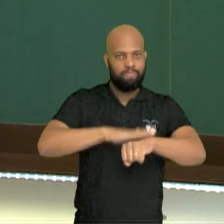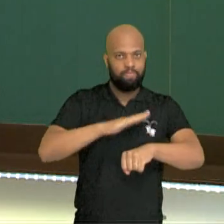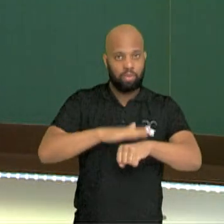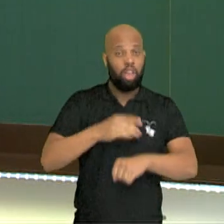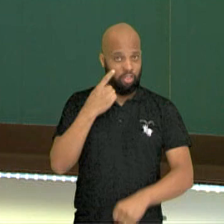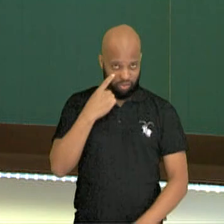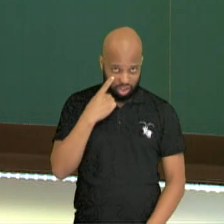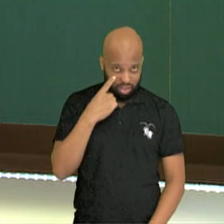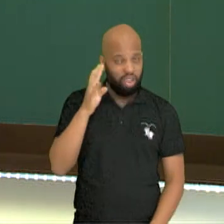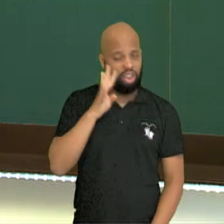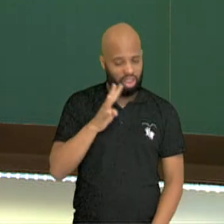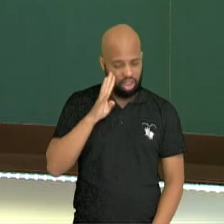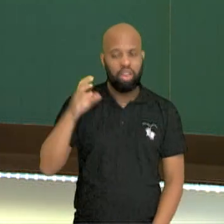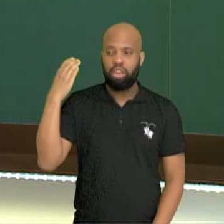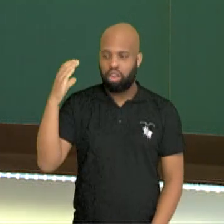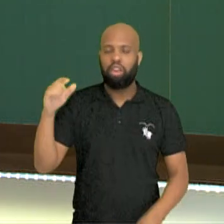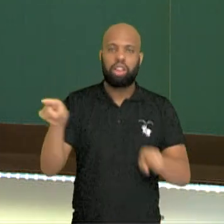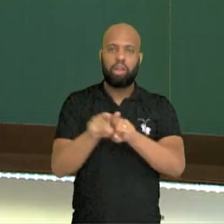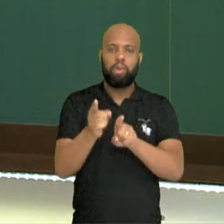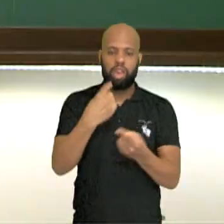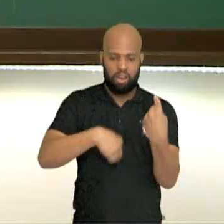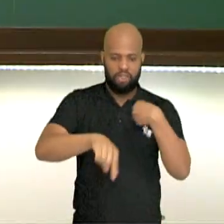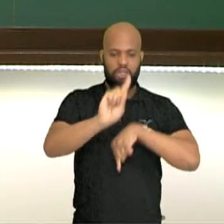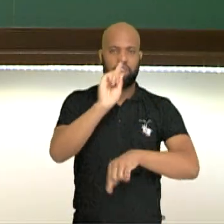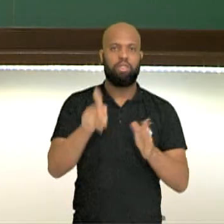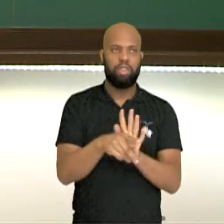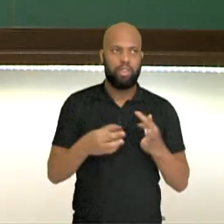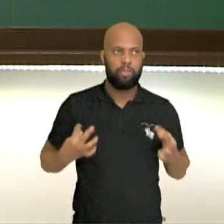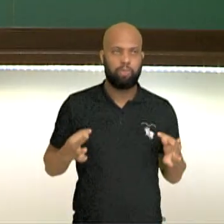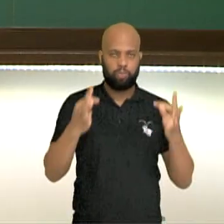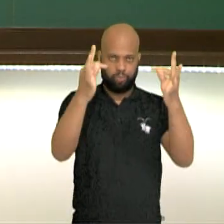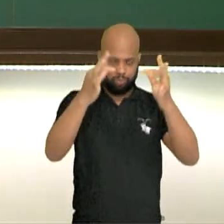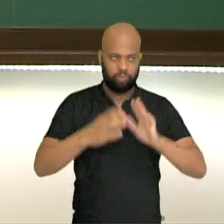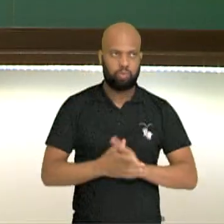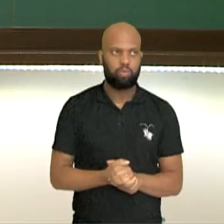aí os avanços, né, da tecnologia. Vamos comigo?